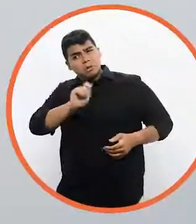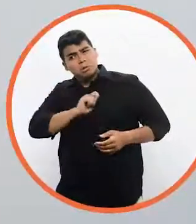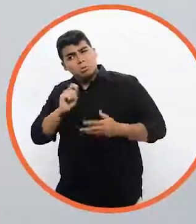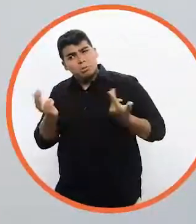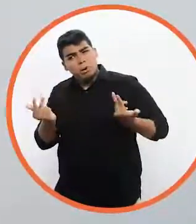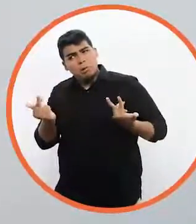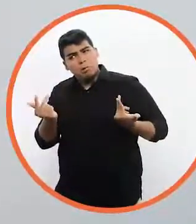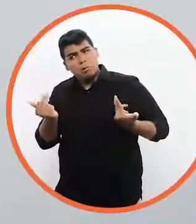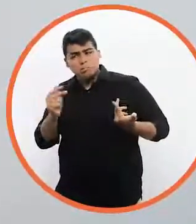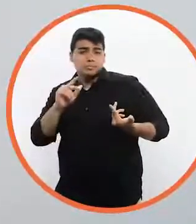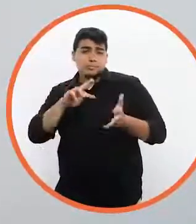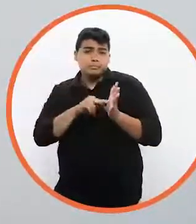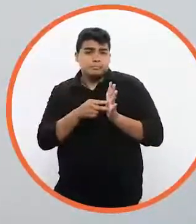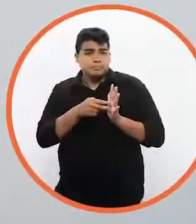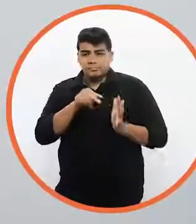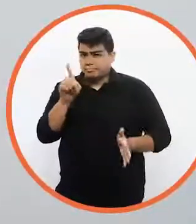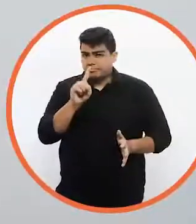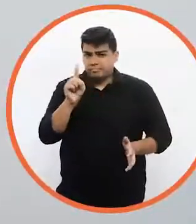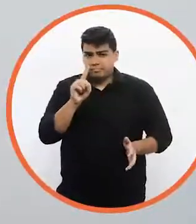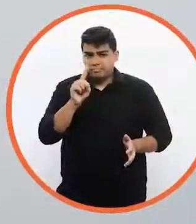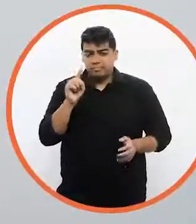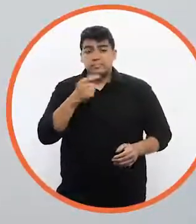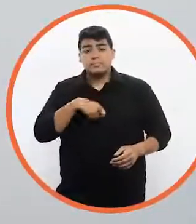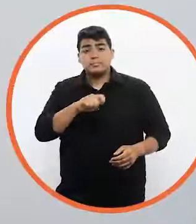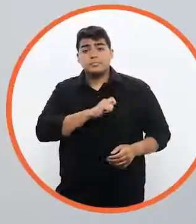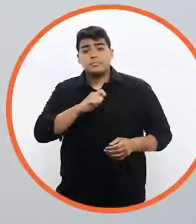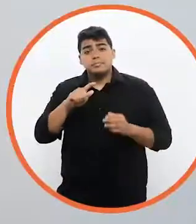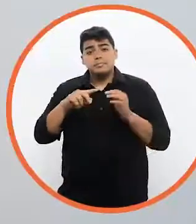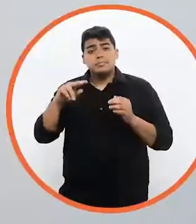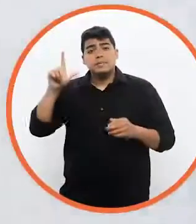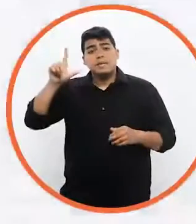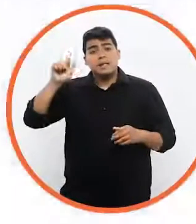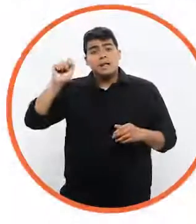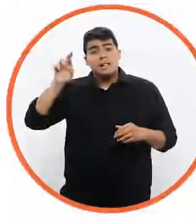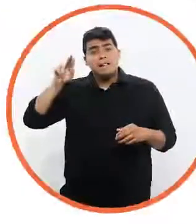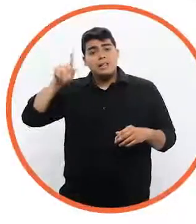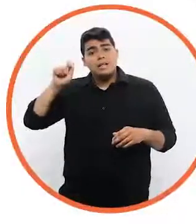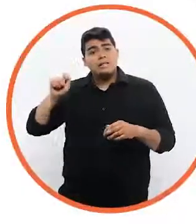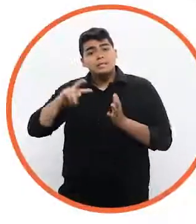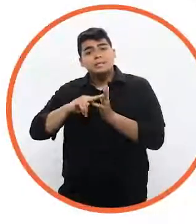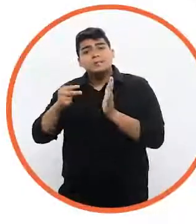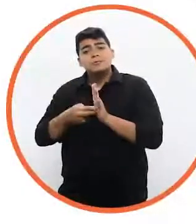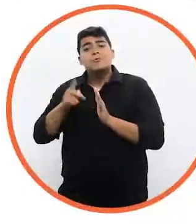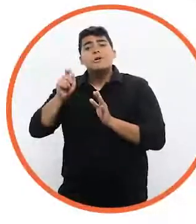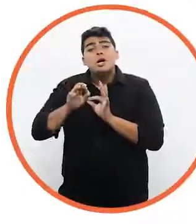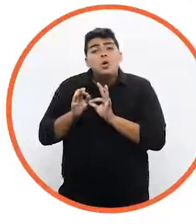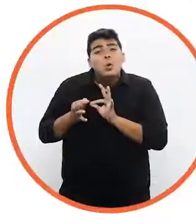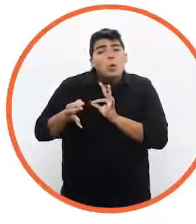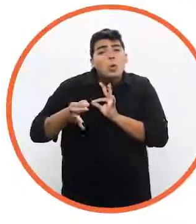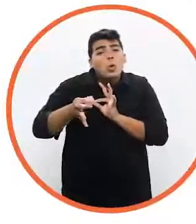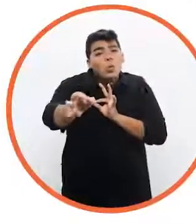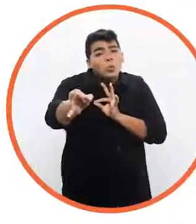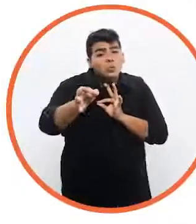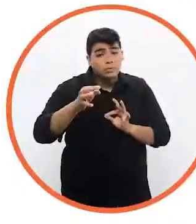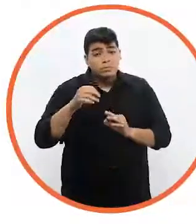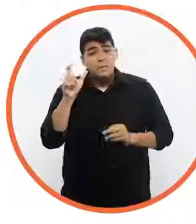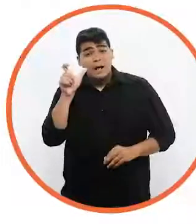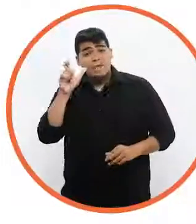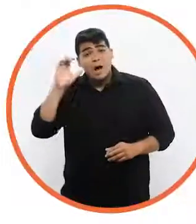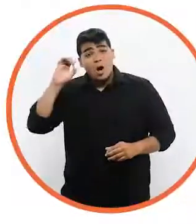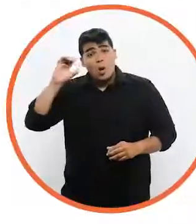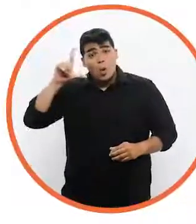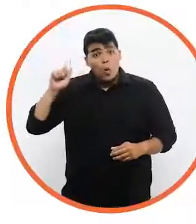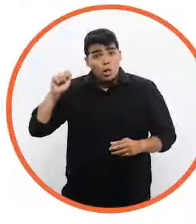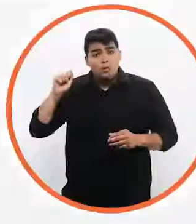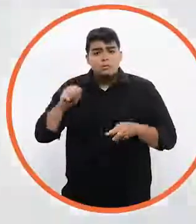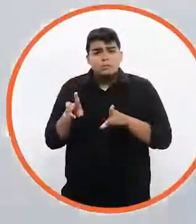espanhol. No entanto, na língua espanhola, largo é sinônimo de longo, de comprido, né? A palavra cola também, para a